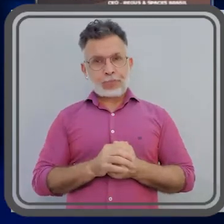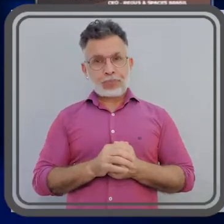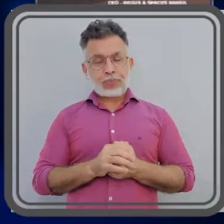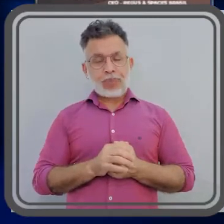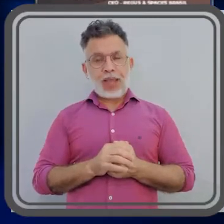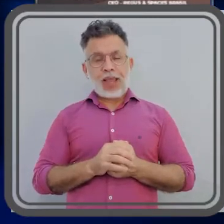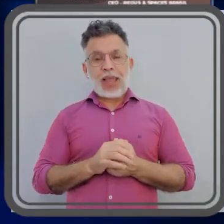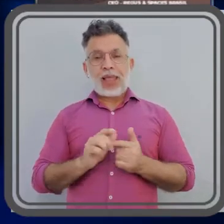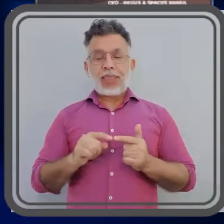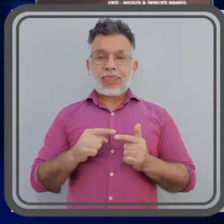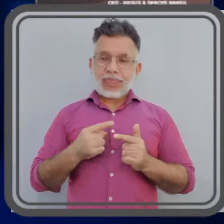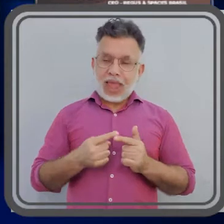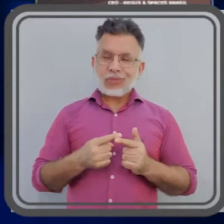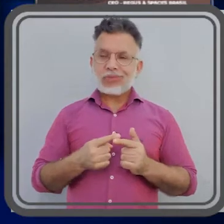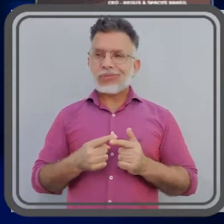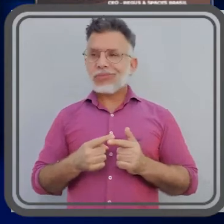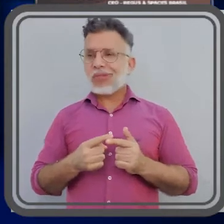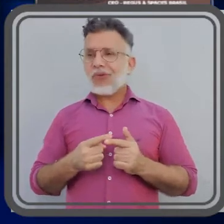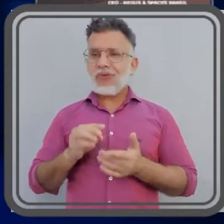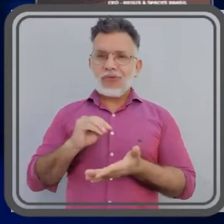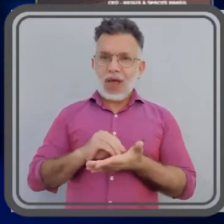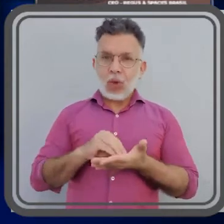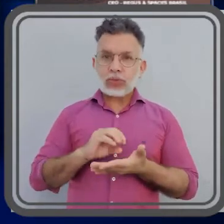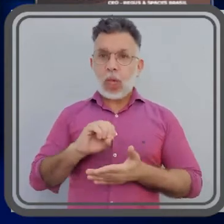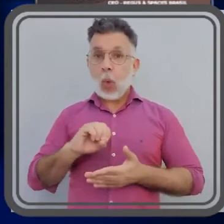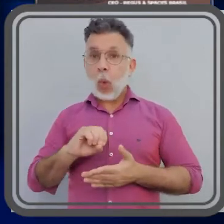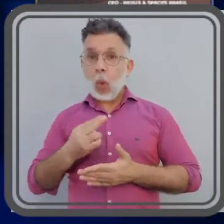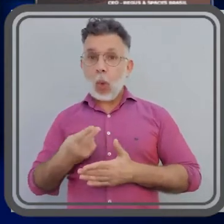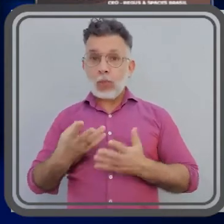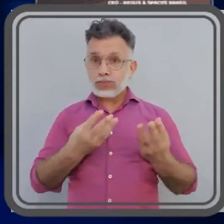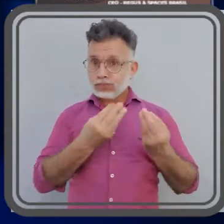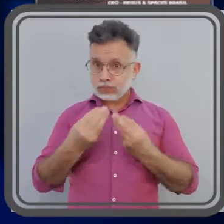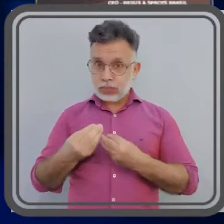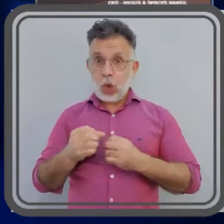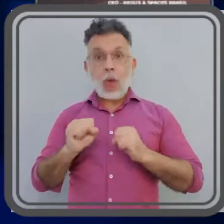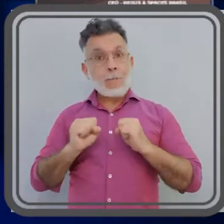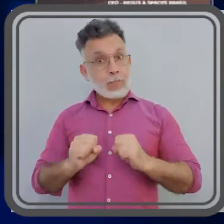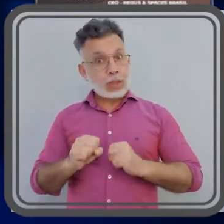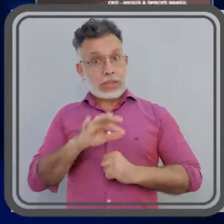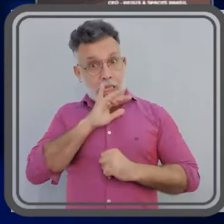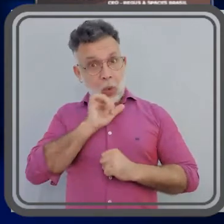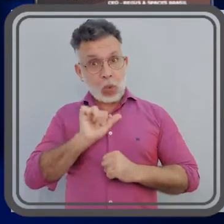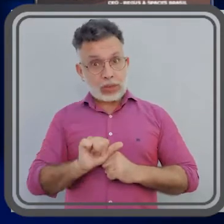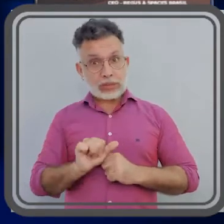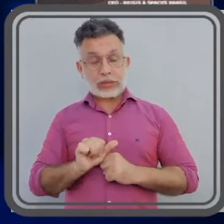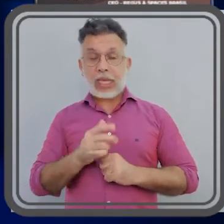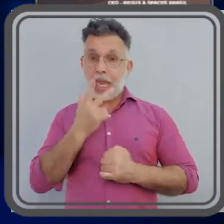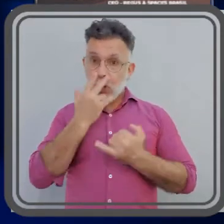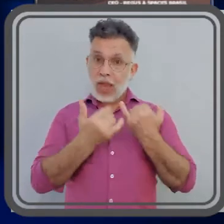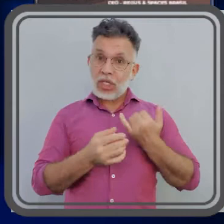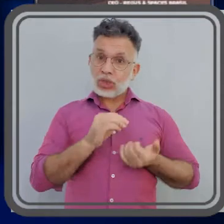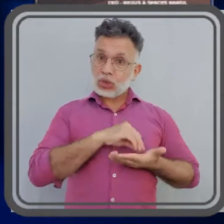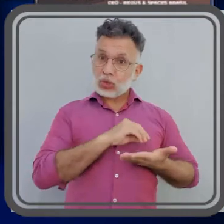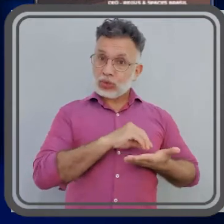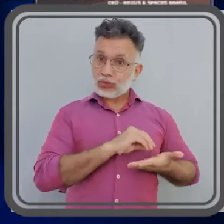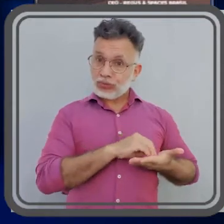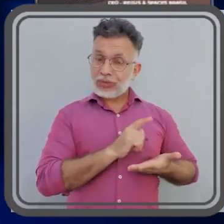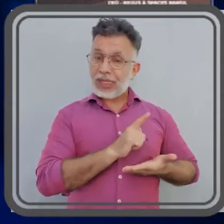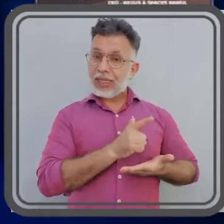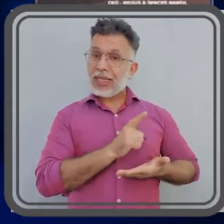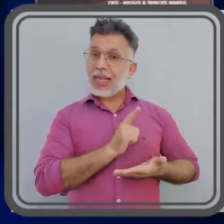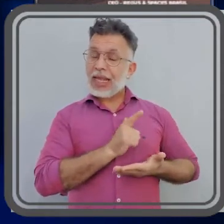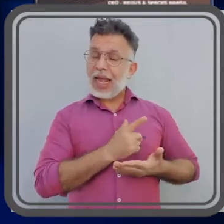Tanto o deserto quanto uma inundação podem ser ruins, né? Então, eu acho que no deserto a dificuldade que existia é